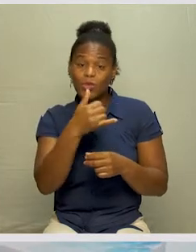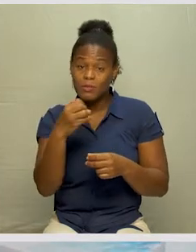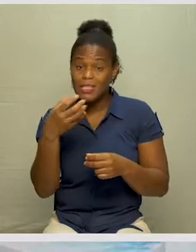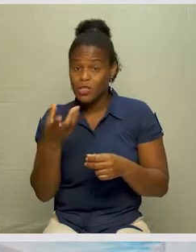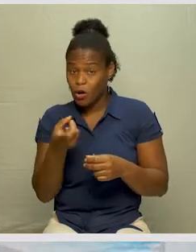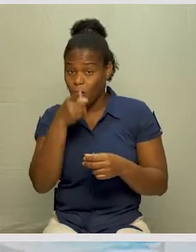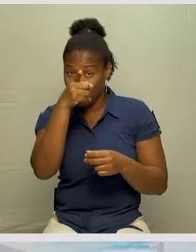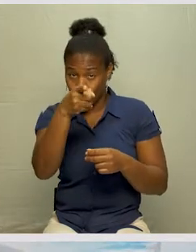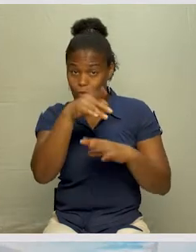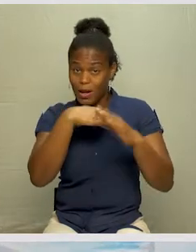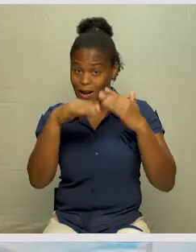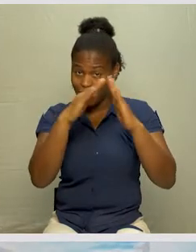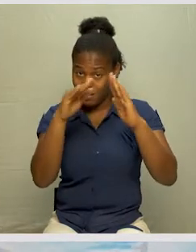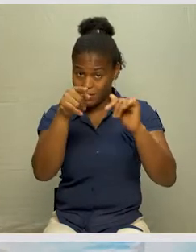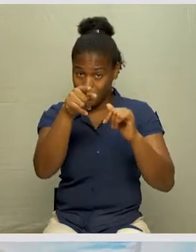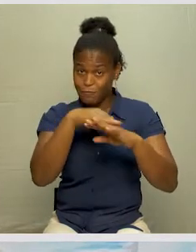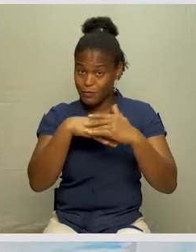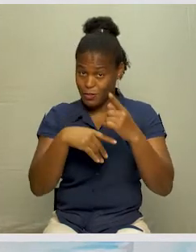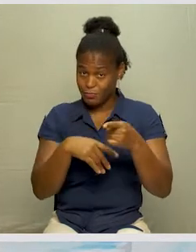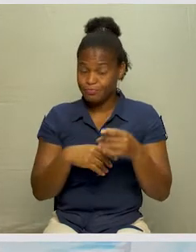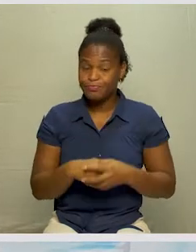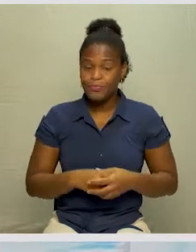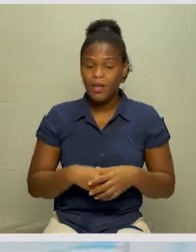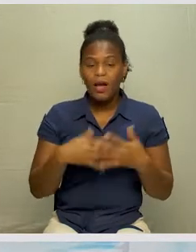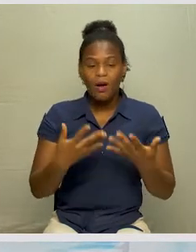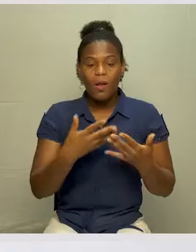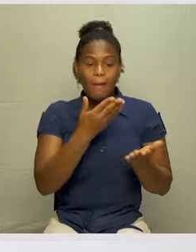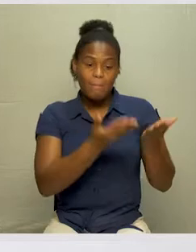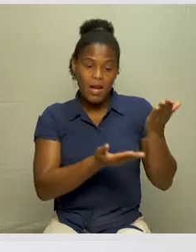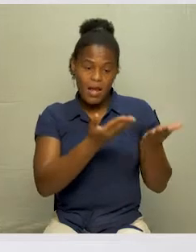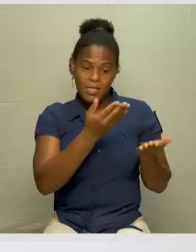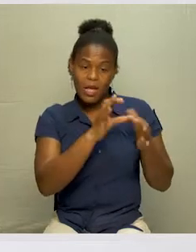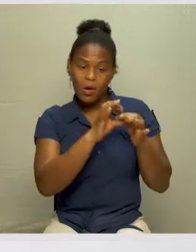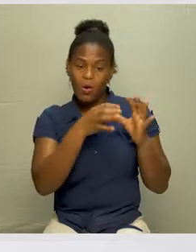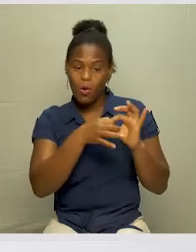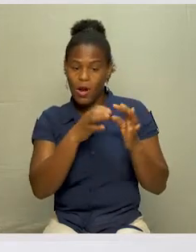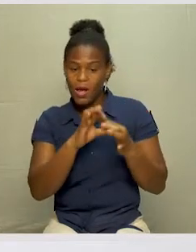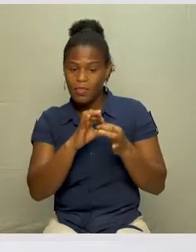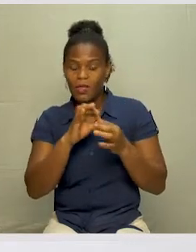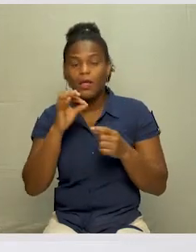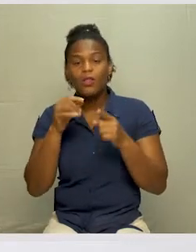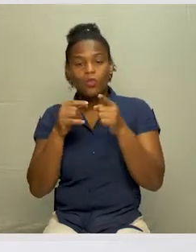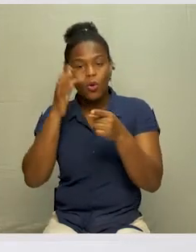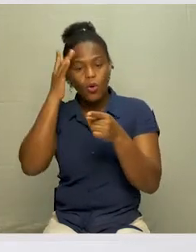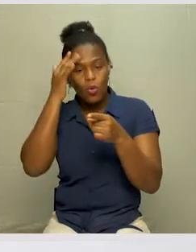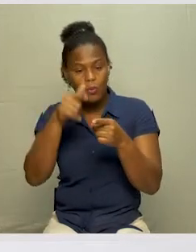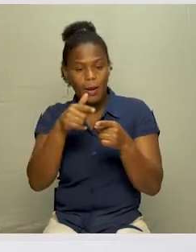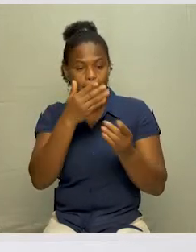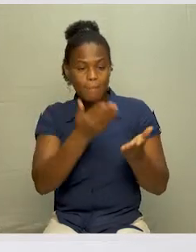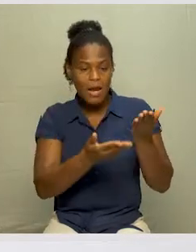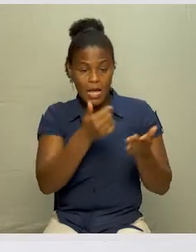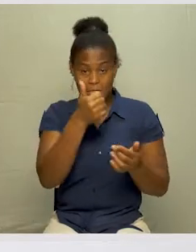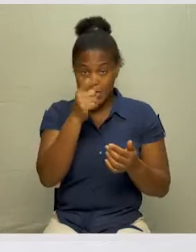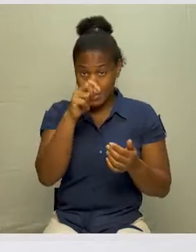2019. Portanto, a balança corrente, vocês têm ali as componentes. Balança